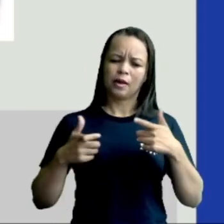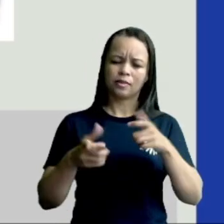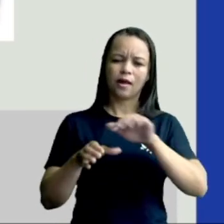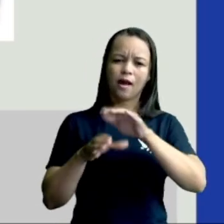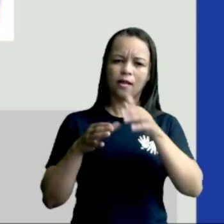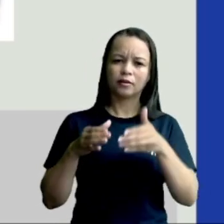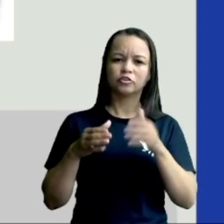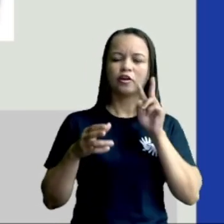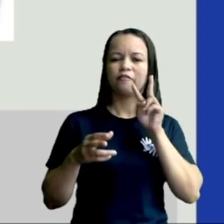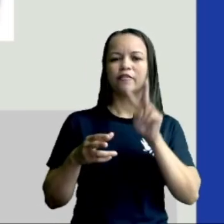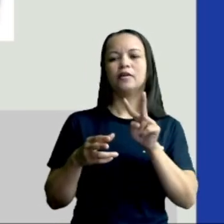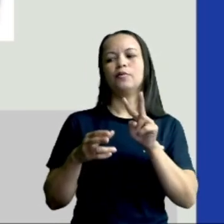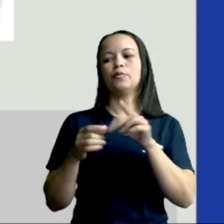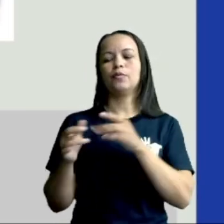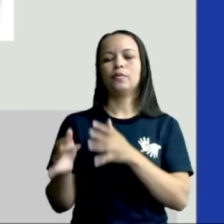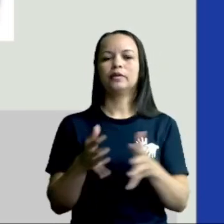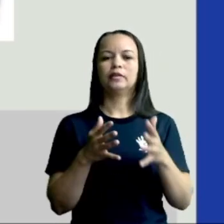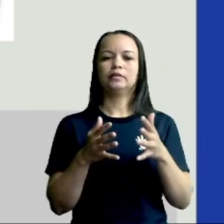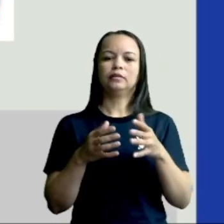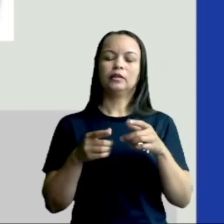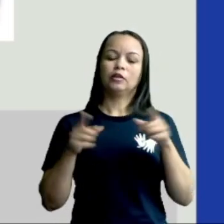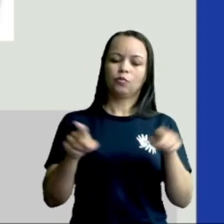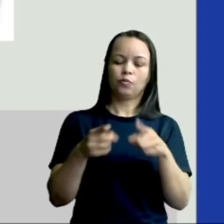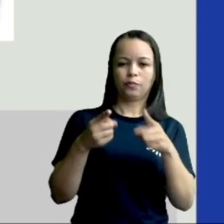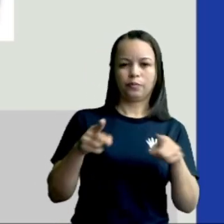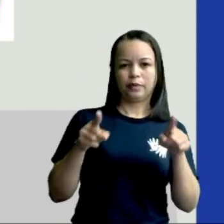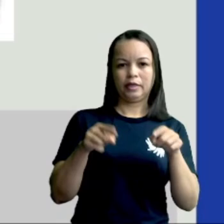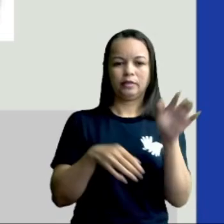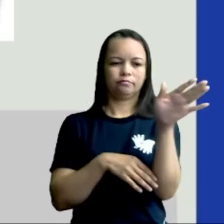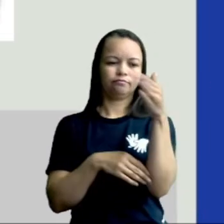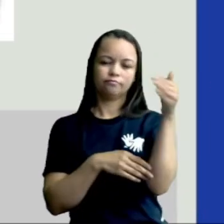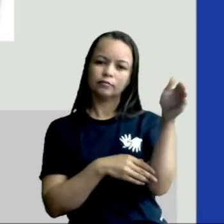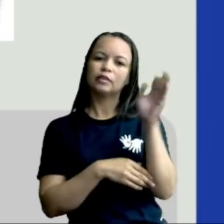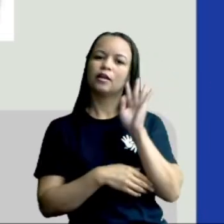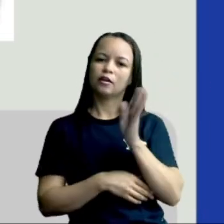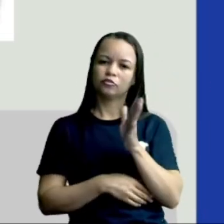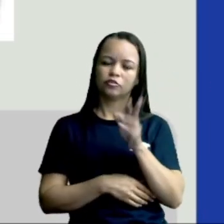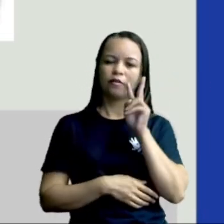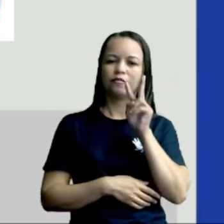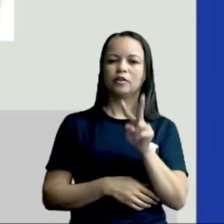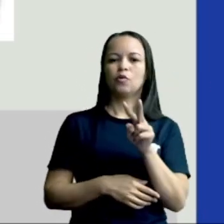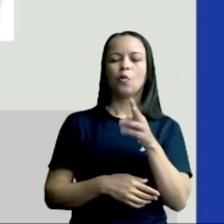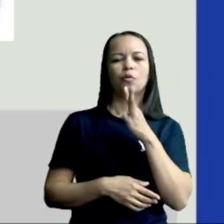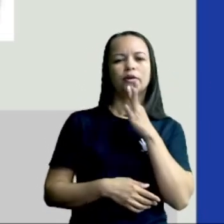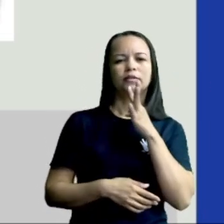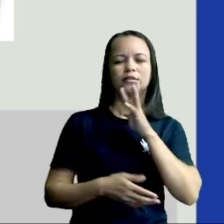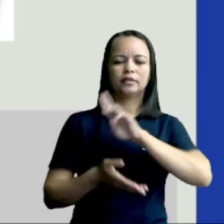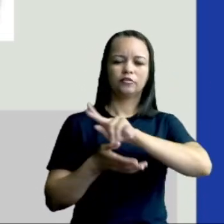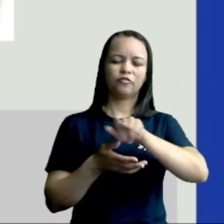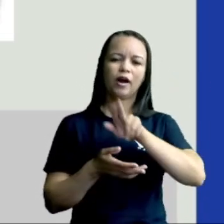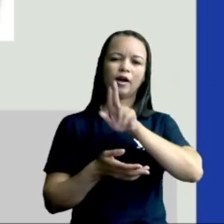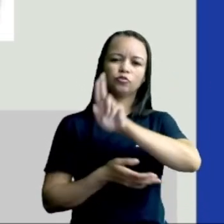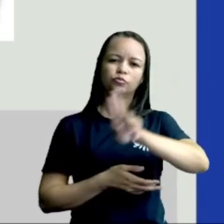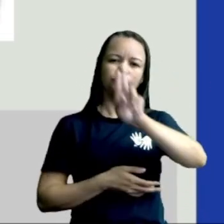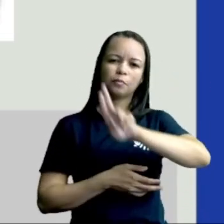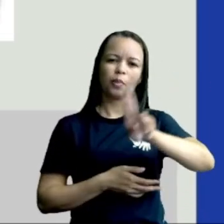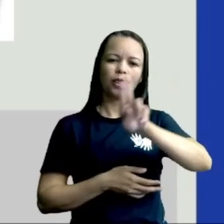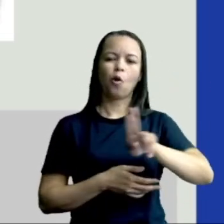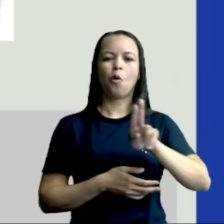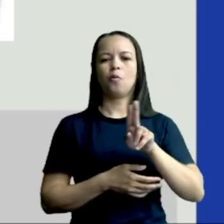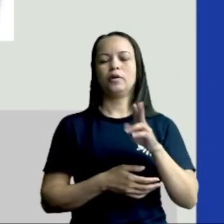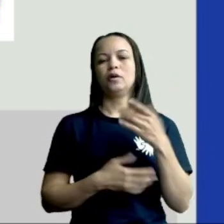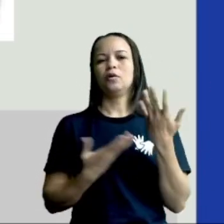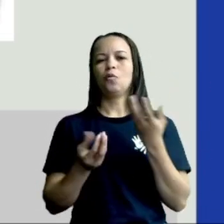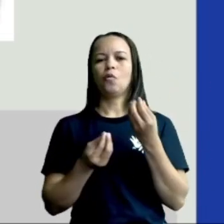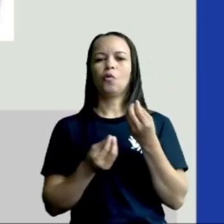pelos símbolos da nossa cidade, que é o nosso hino e a nossa bandeira, certo? Conhecemos grandes nomes da história da nossa cidade, como Marta